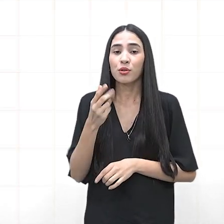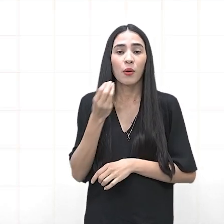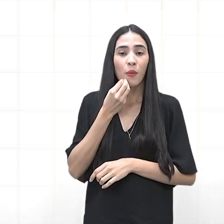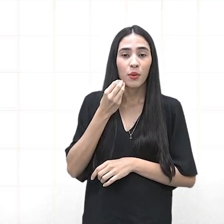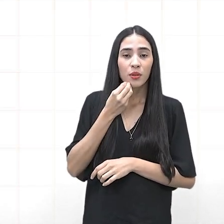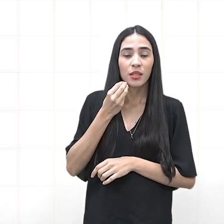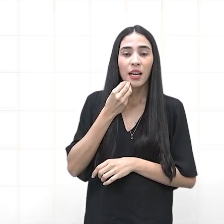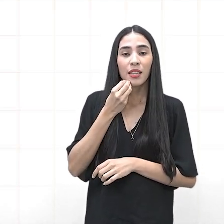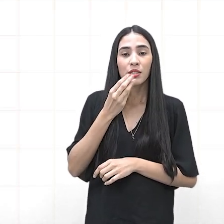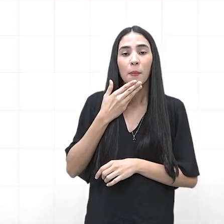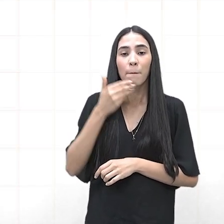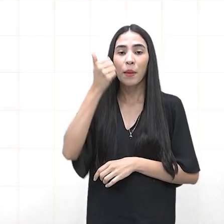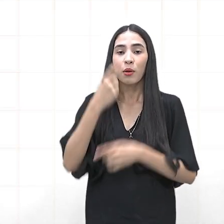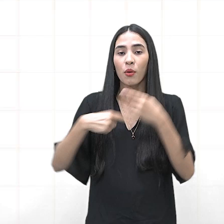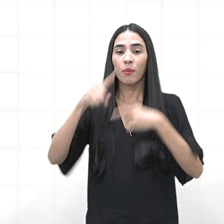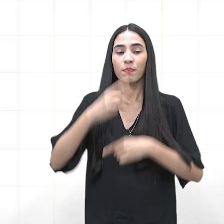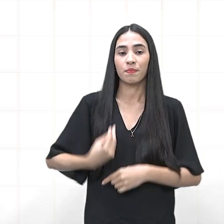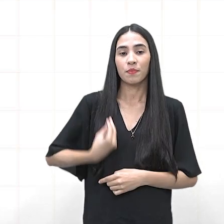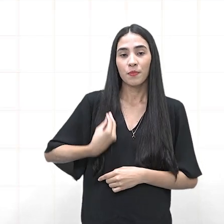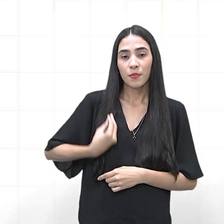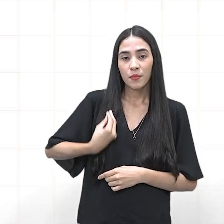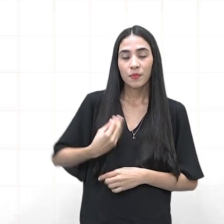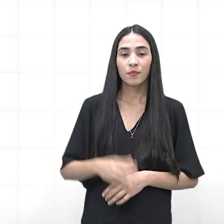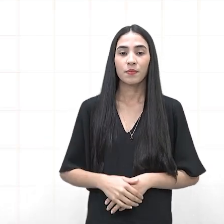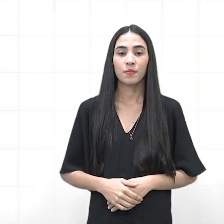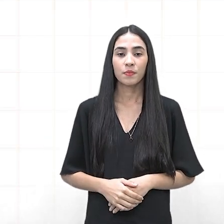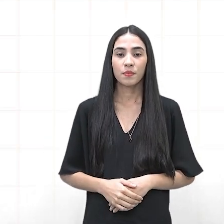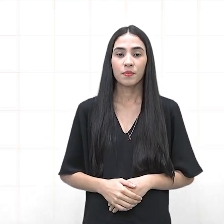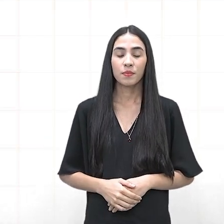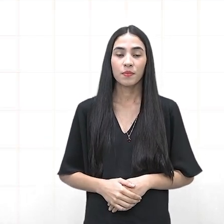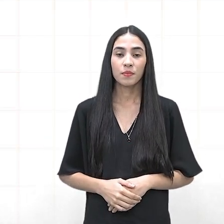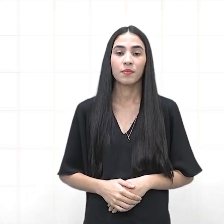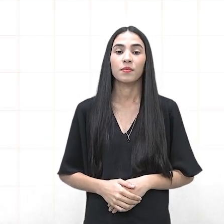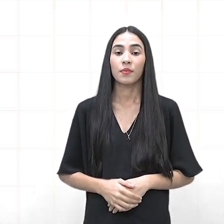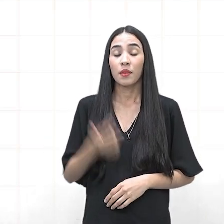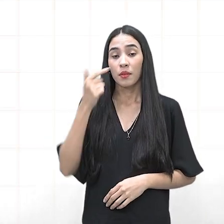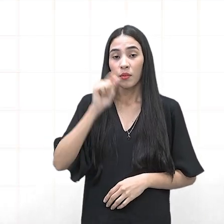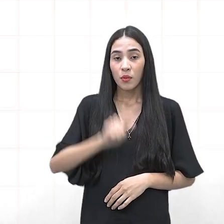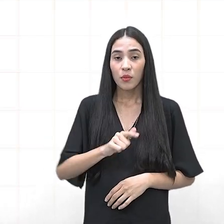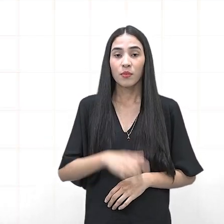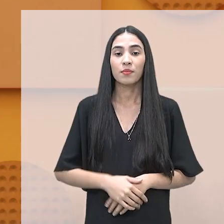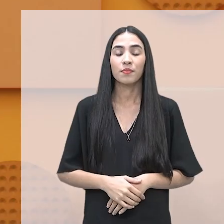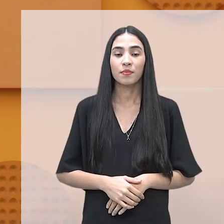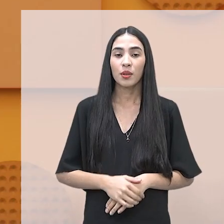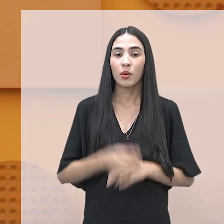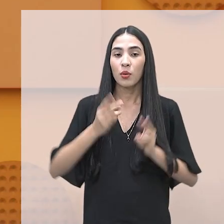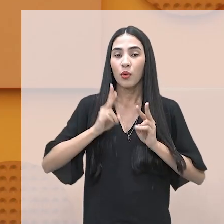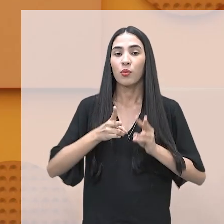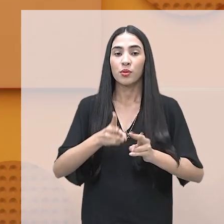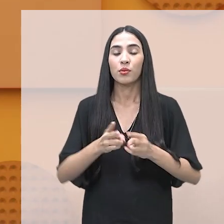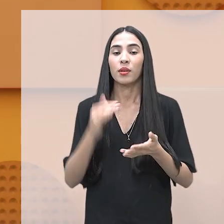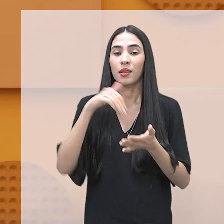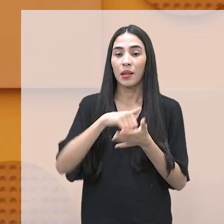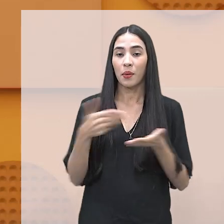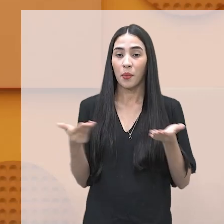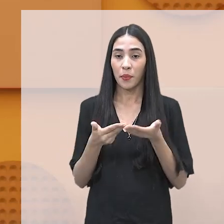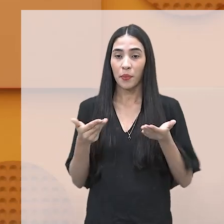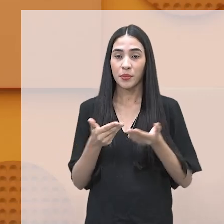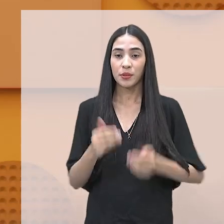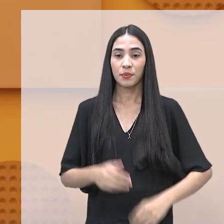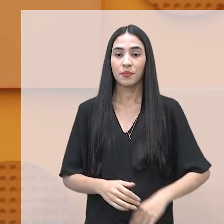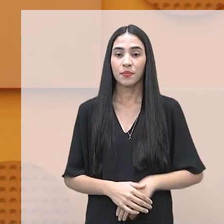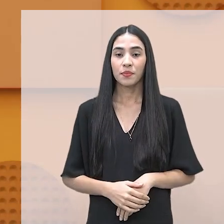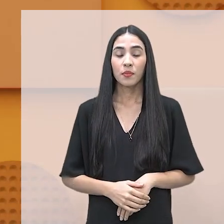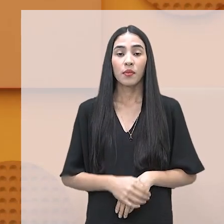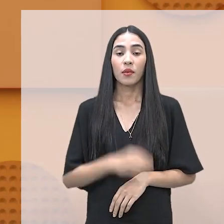para melhorar a sua vida, gente. E isso, mais uma vez, respinga até os dias de hoje.